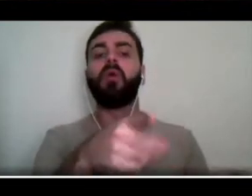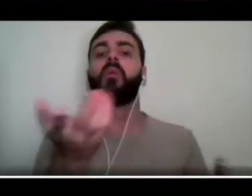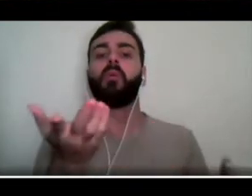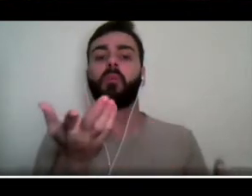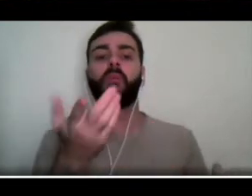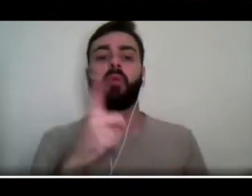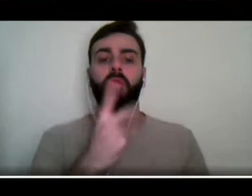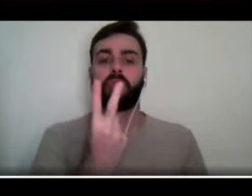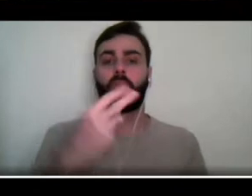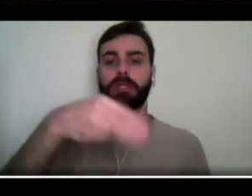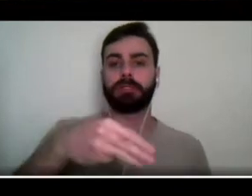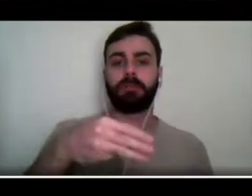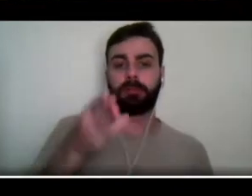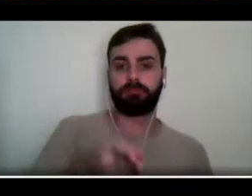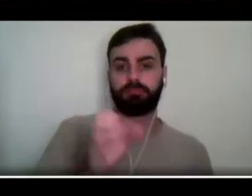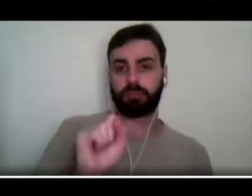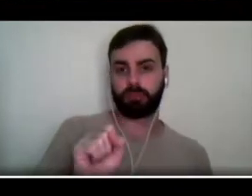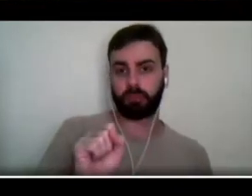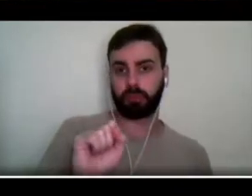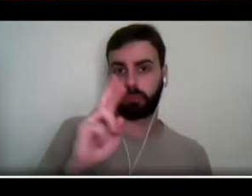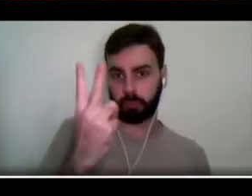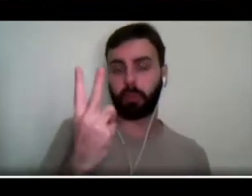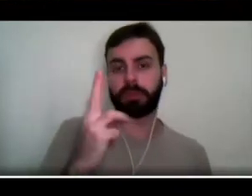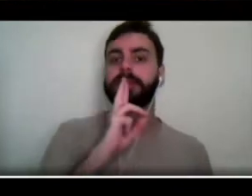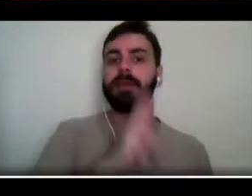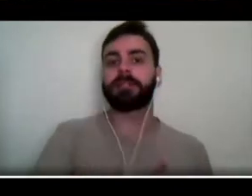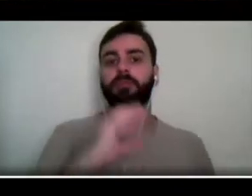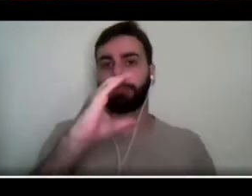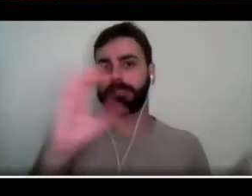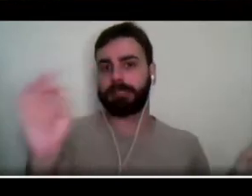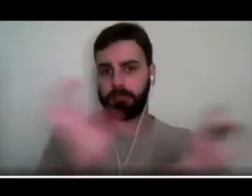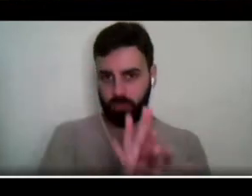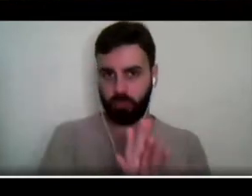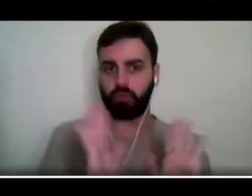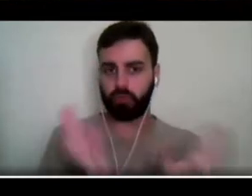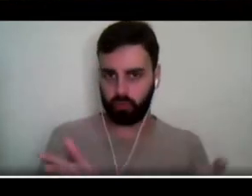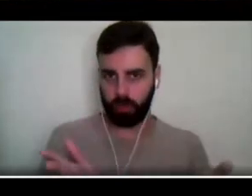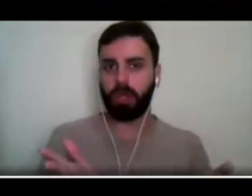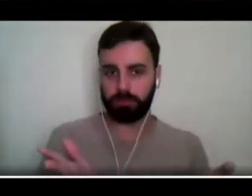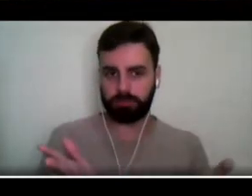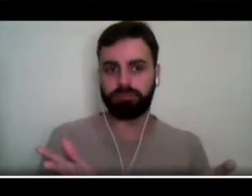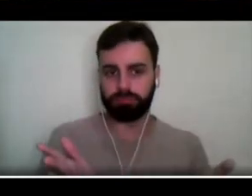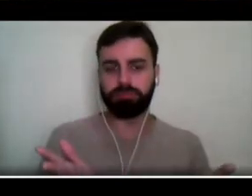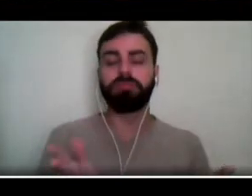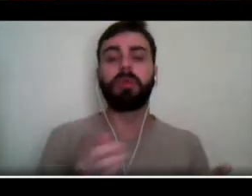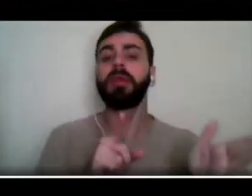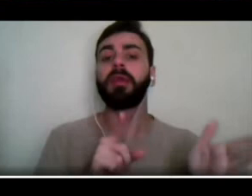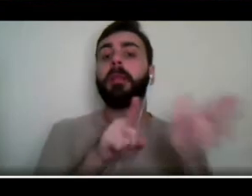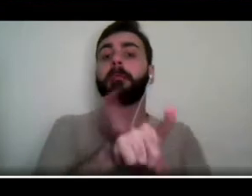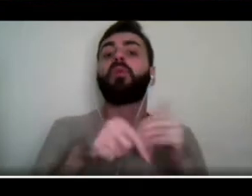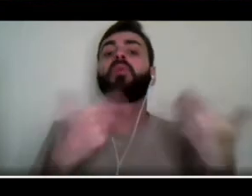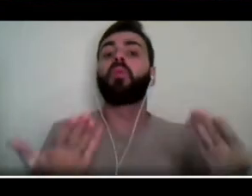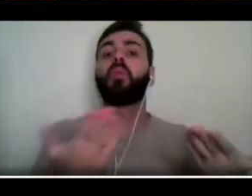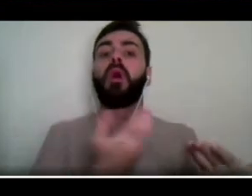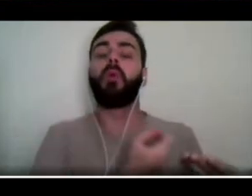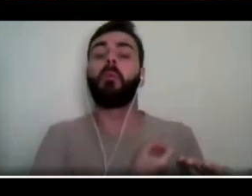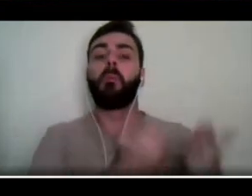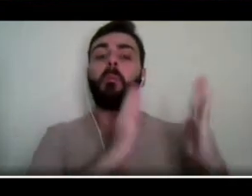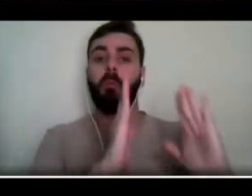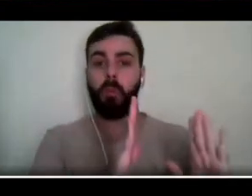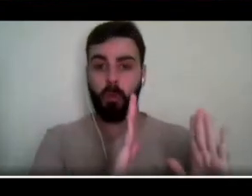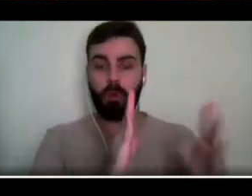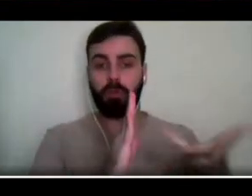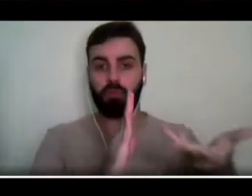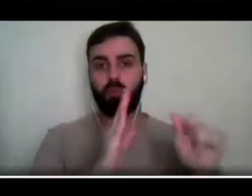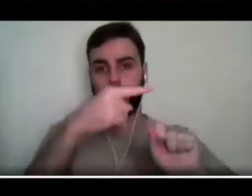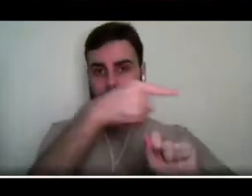a letra C, eu tenho simplesmente o módulo do vetor aceleração é igual a 2 metros por segundo